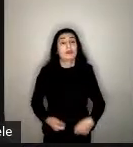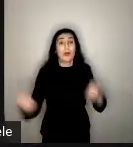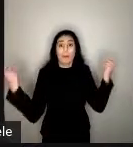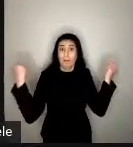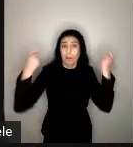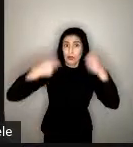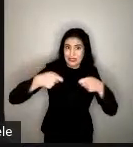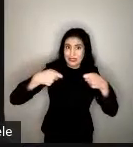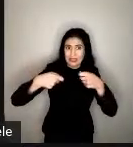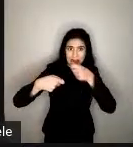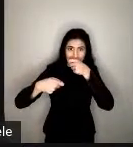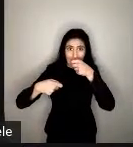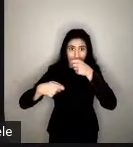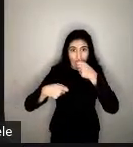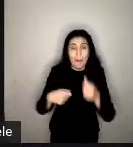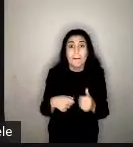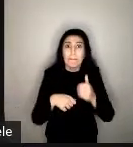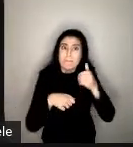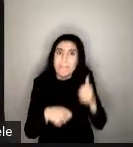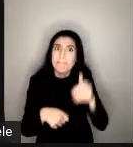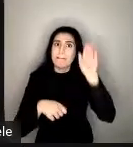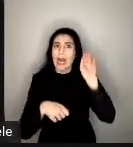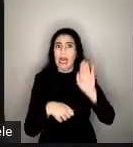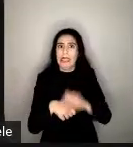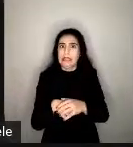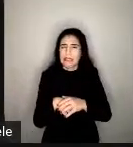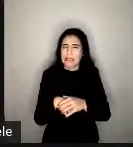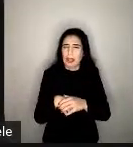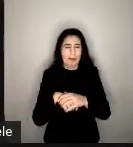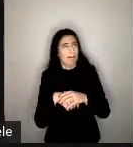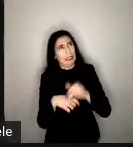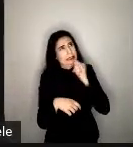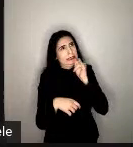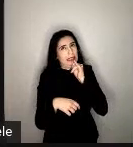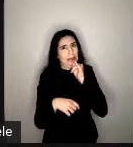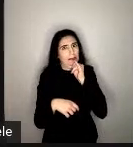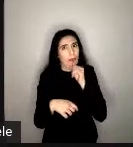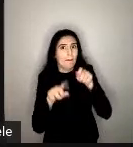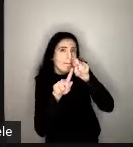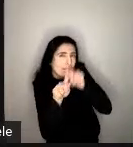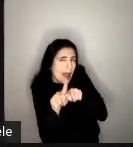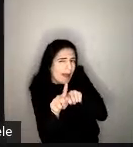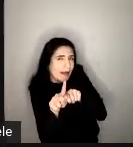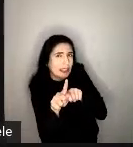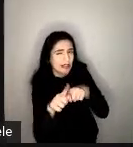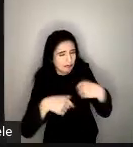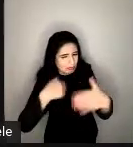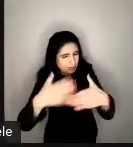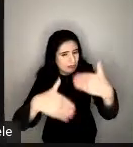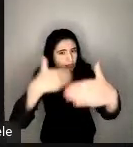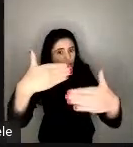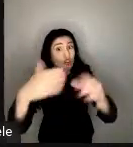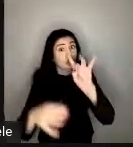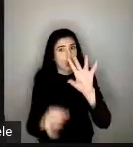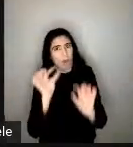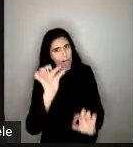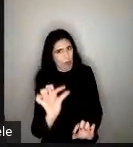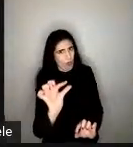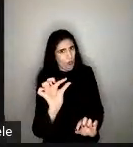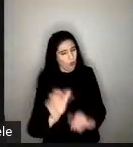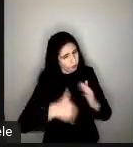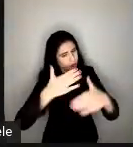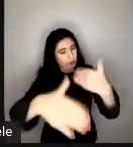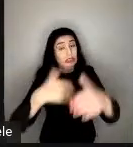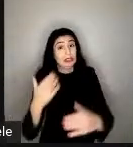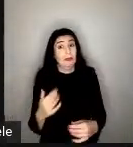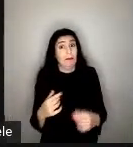Linhares falou, mas esse um pouco mais é um pouco, não é este tempo, né, né, Gel? Porque no momento em que